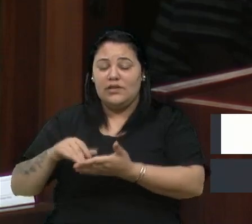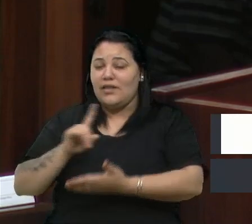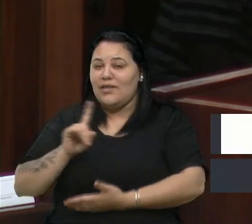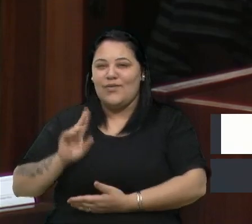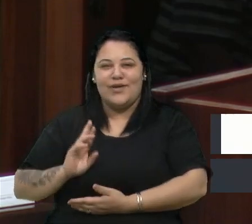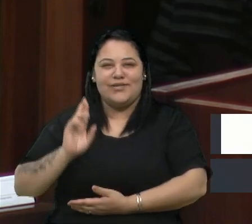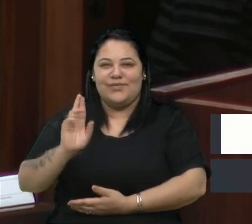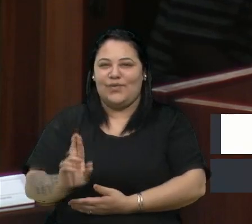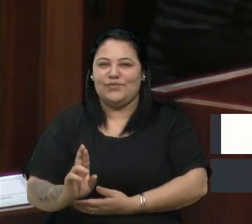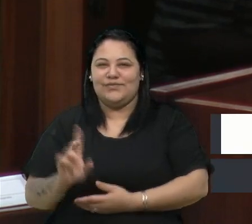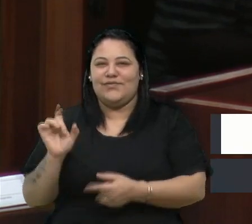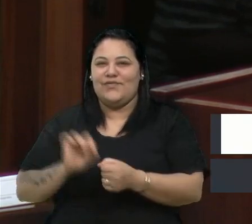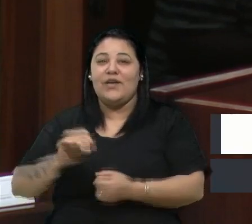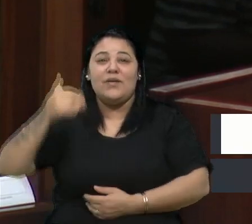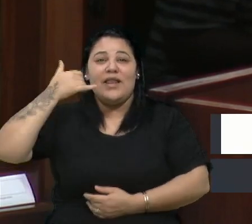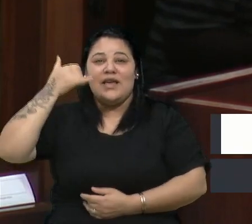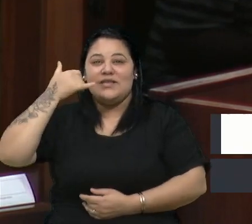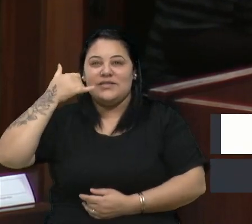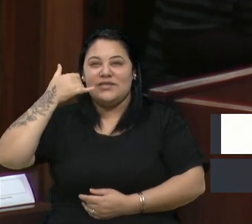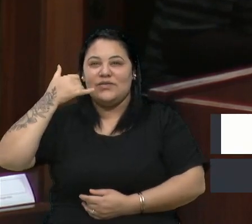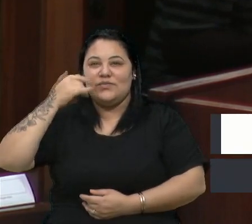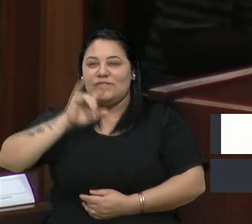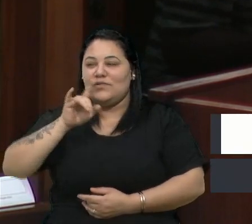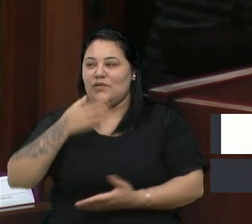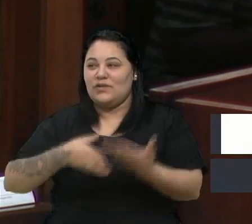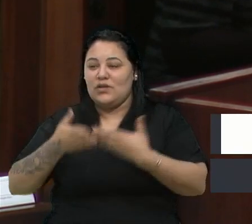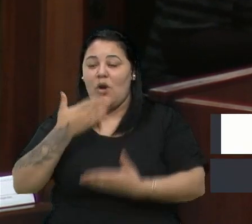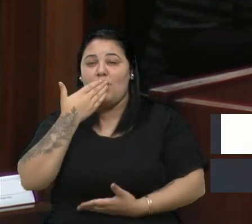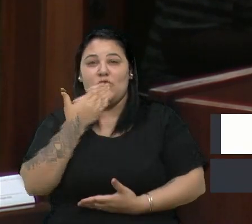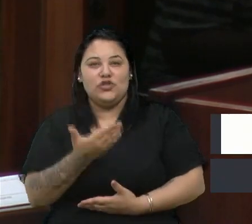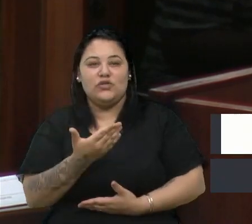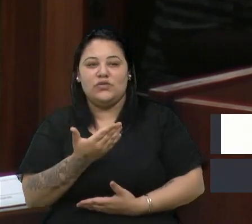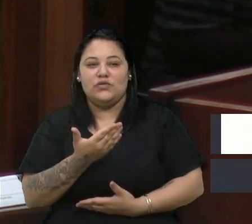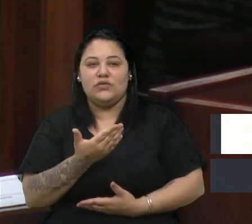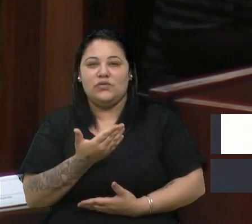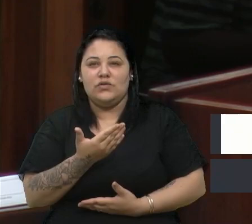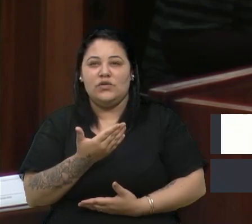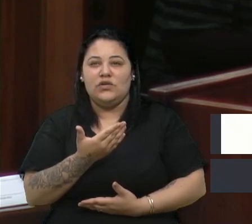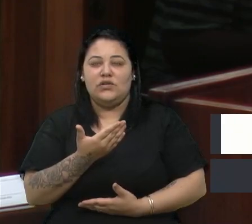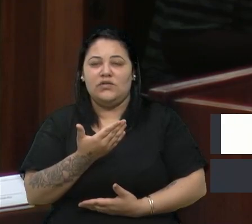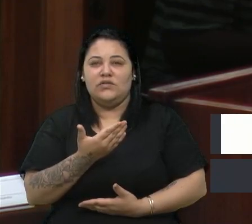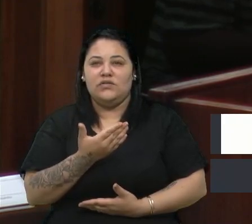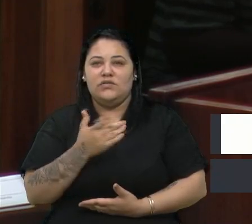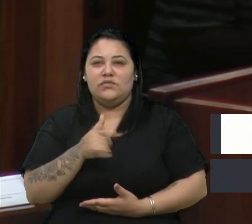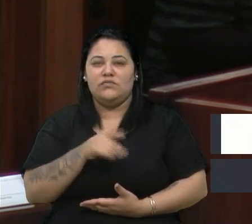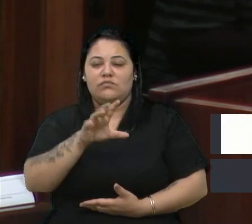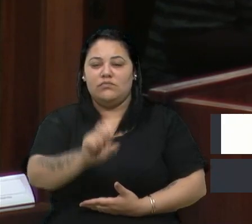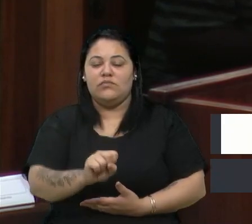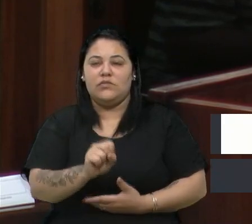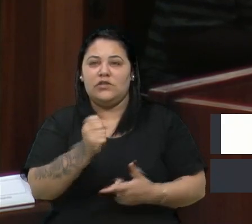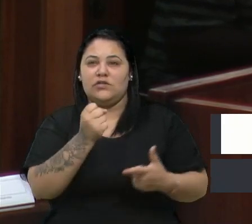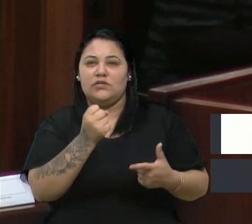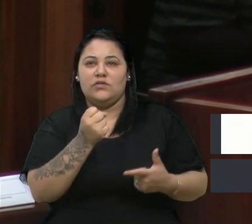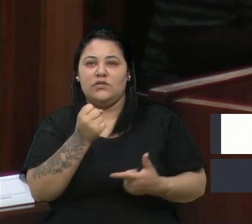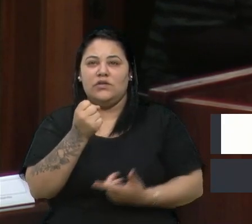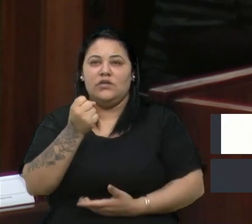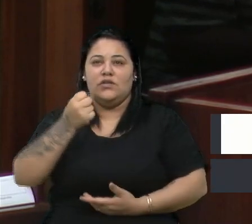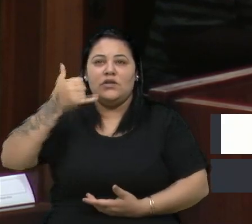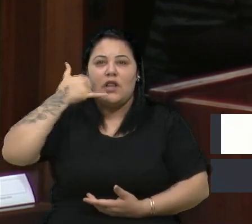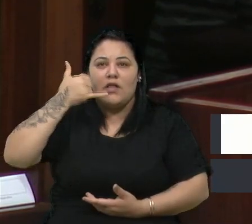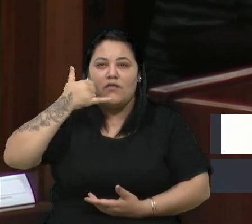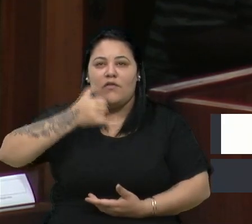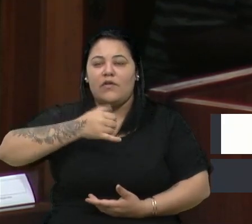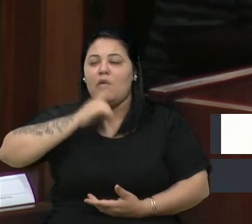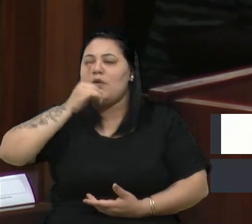não façam uma ligação aos nossos pedidos quando a gente liga, e que ninguém pegue o telefone e diga: Alberto, vereador,